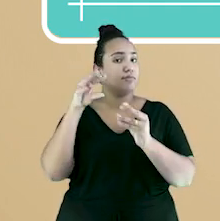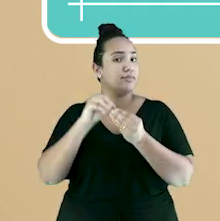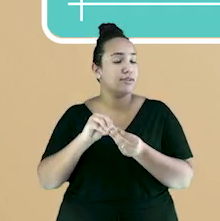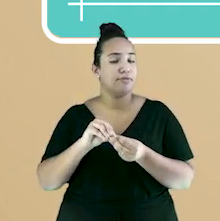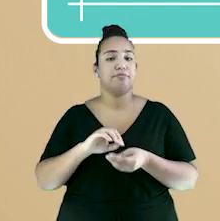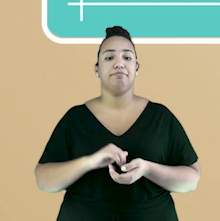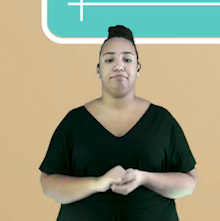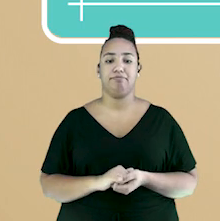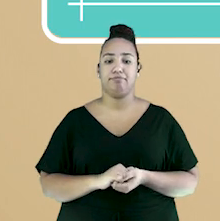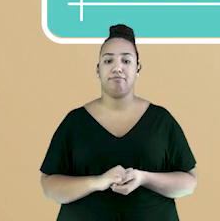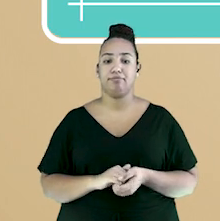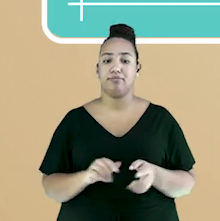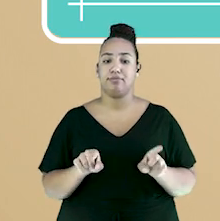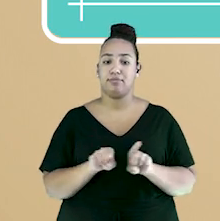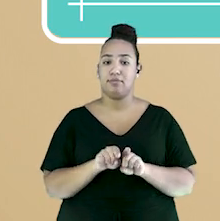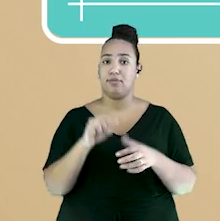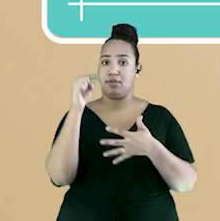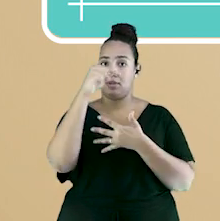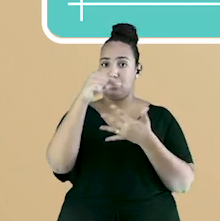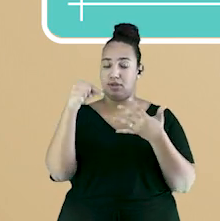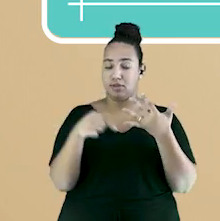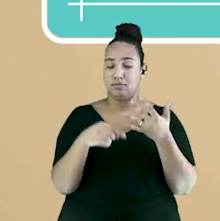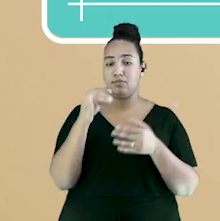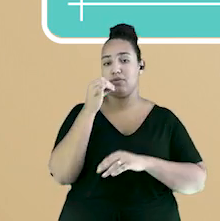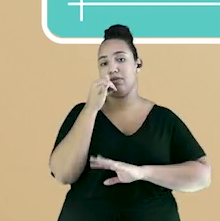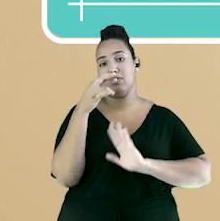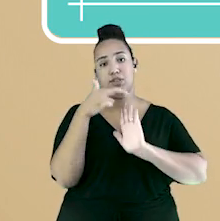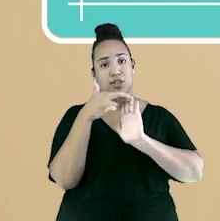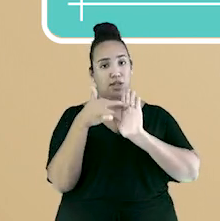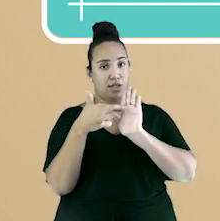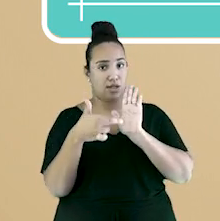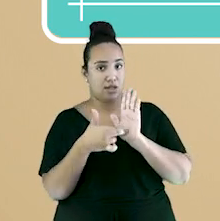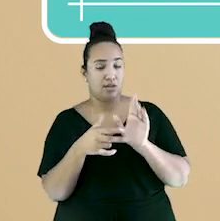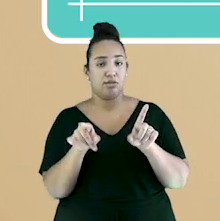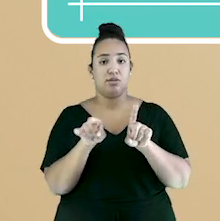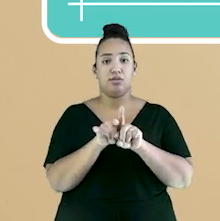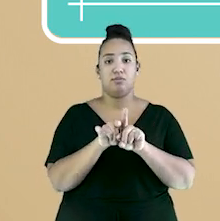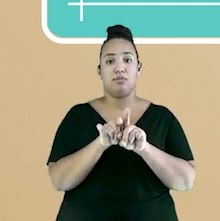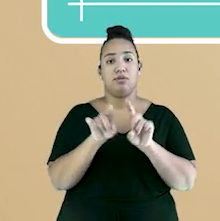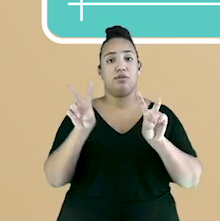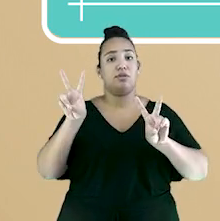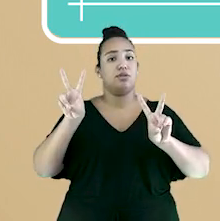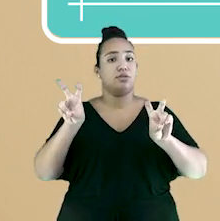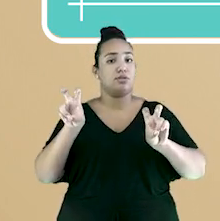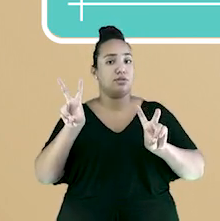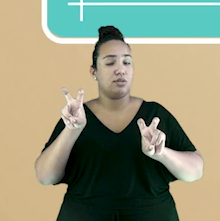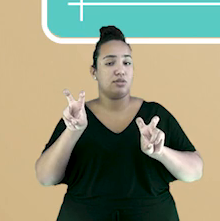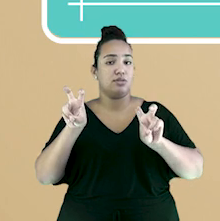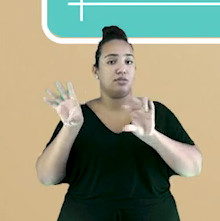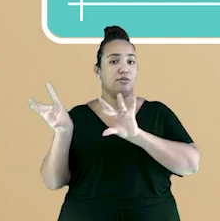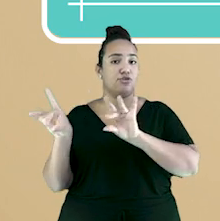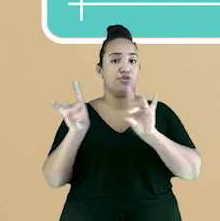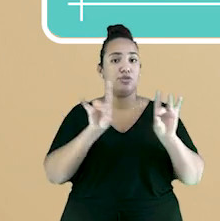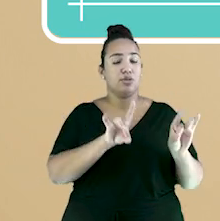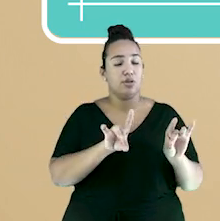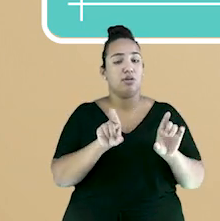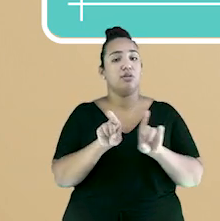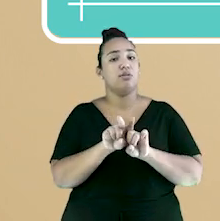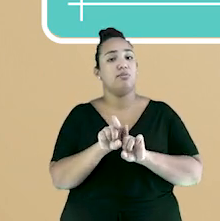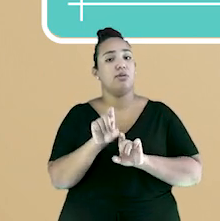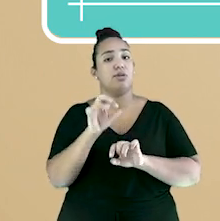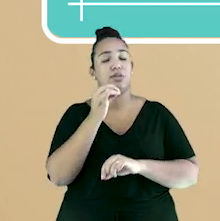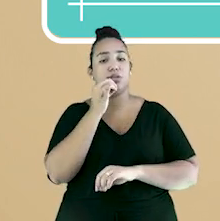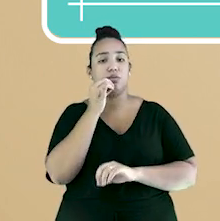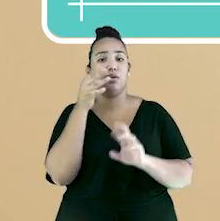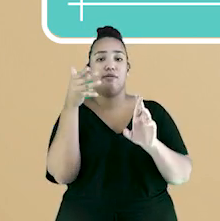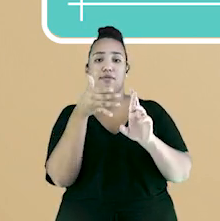que, etc. E os elementos de normatização, tais como as regras de inclusão e formatação de citações e paráfrases,